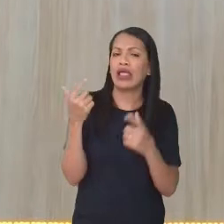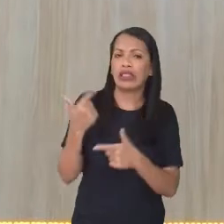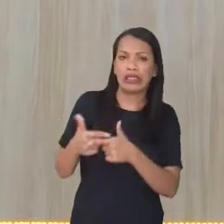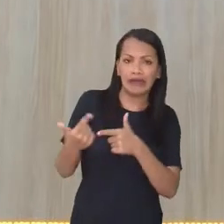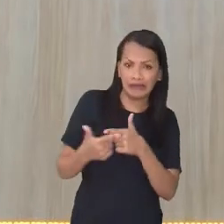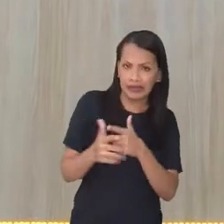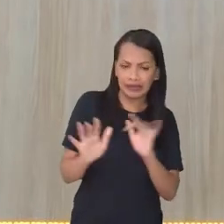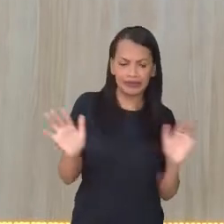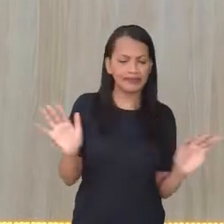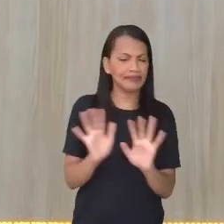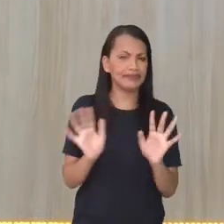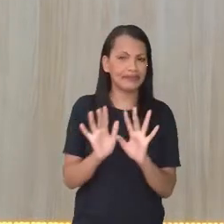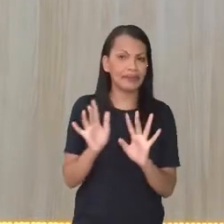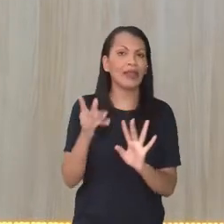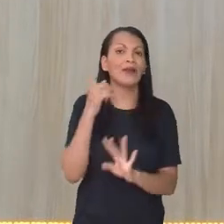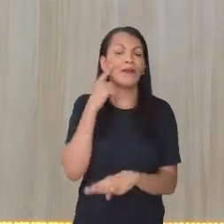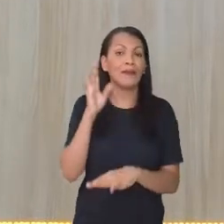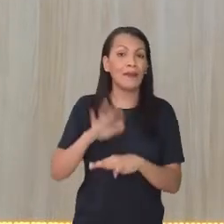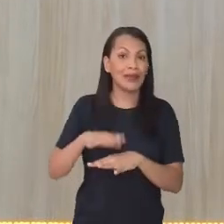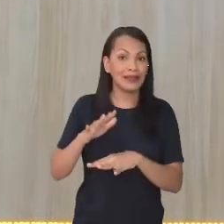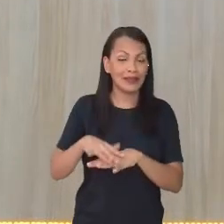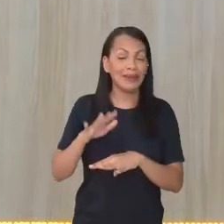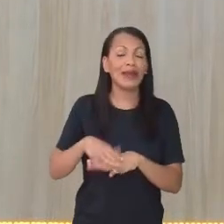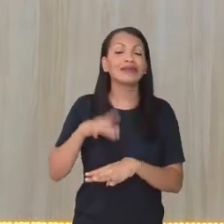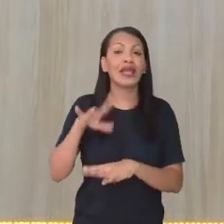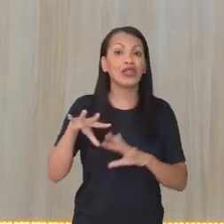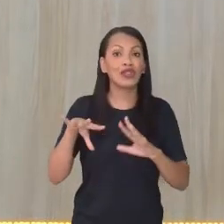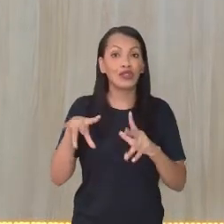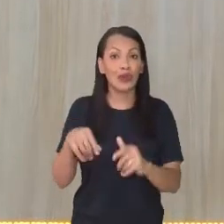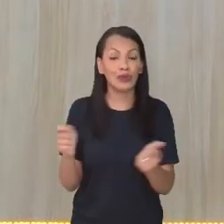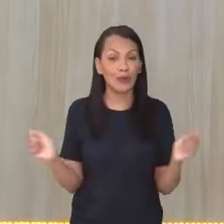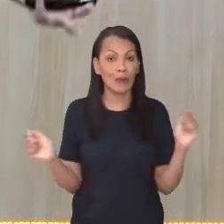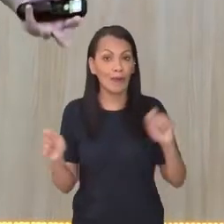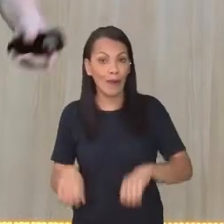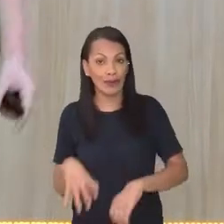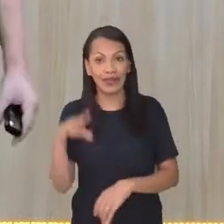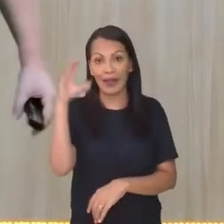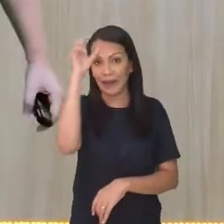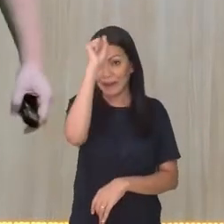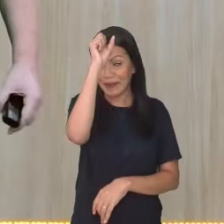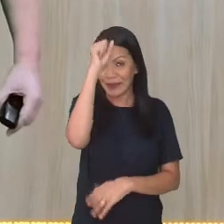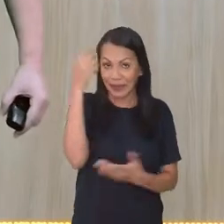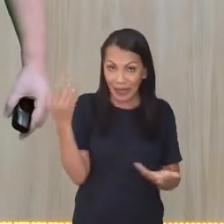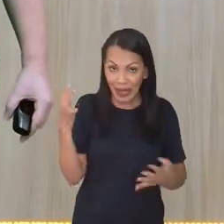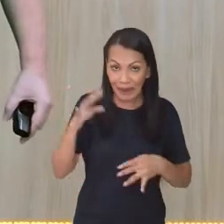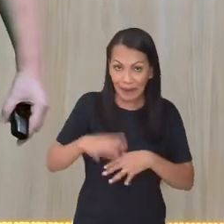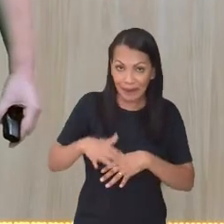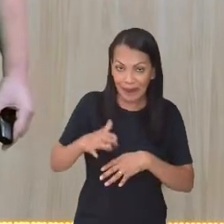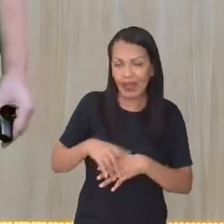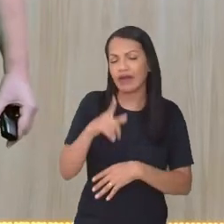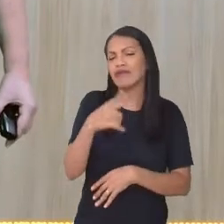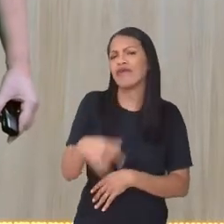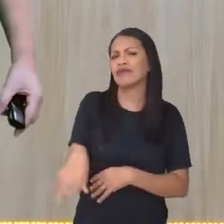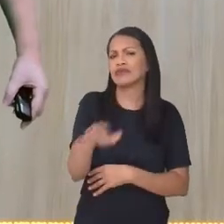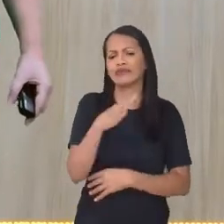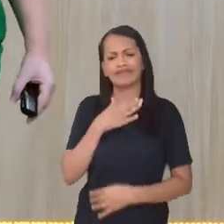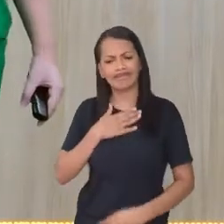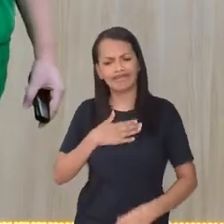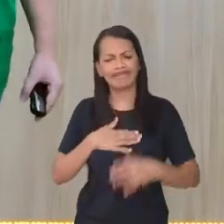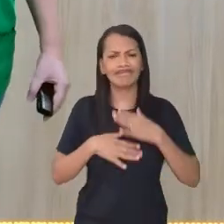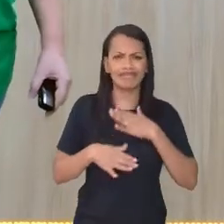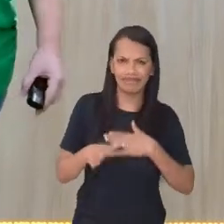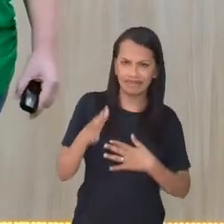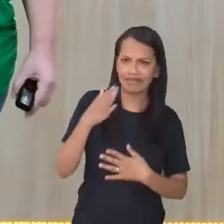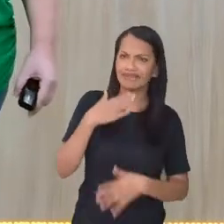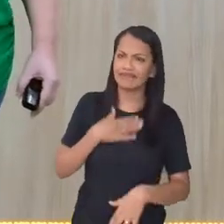de não ser complicado, todo mundo pode aprender matemática, cada qual no seu ritmo. Professora,